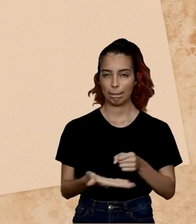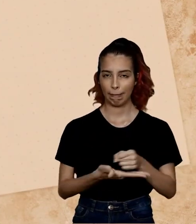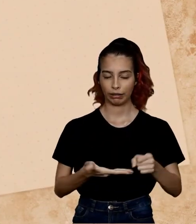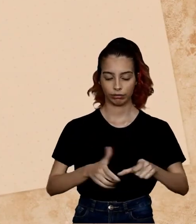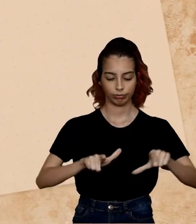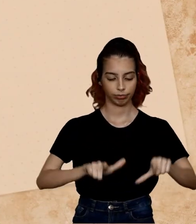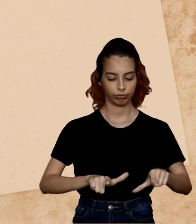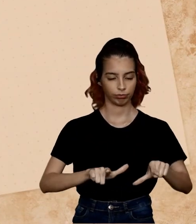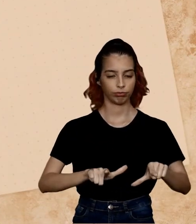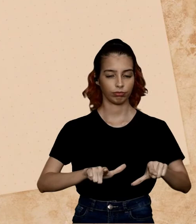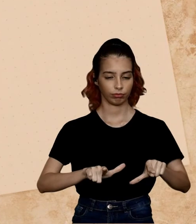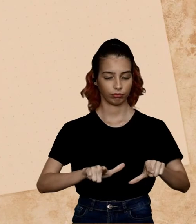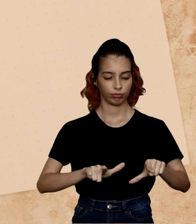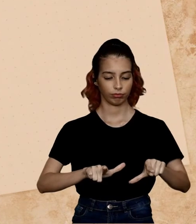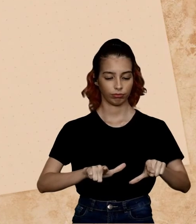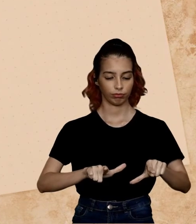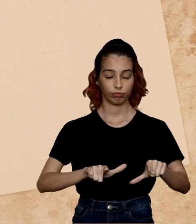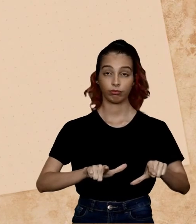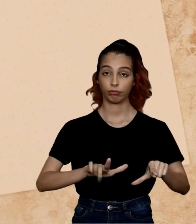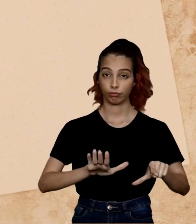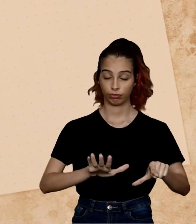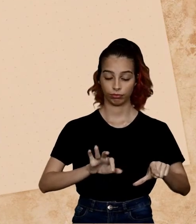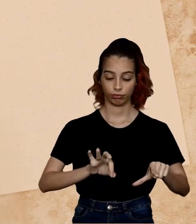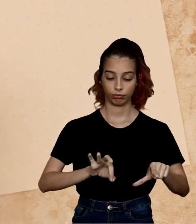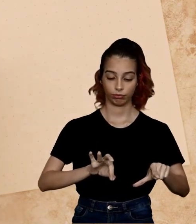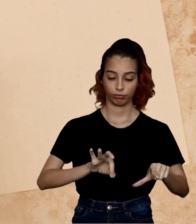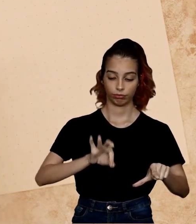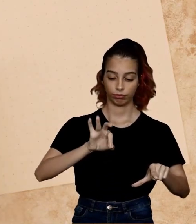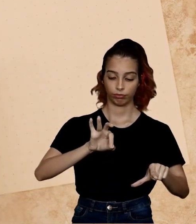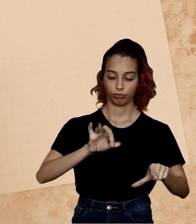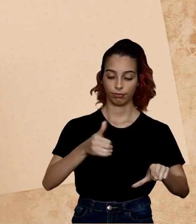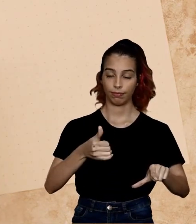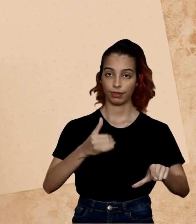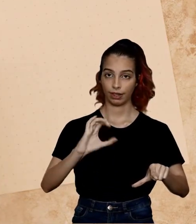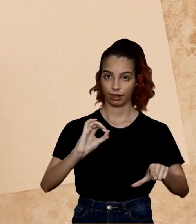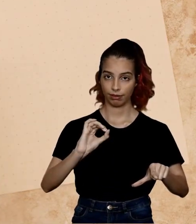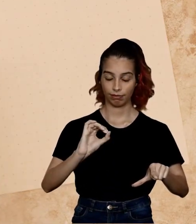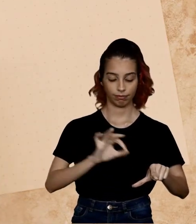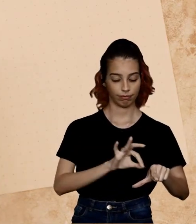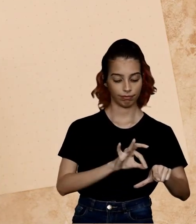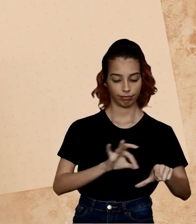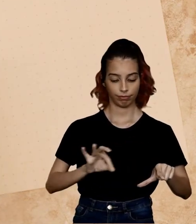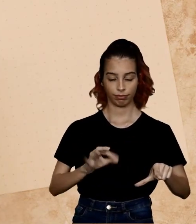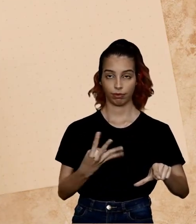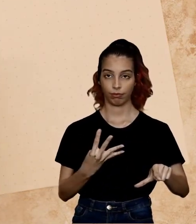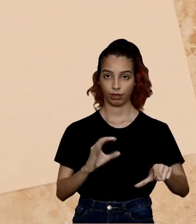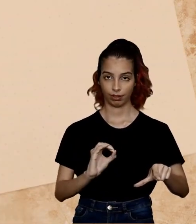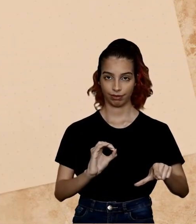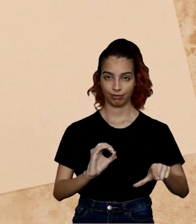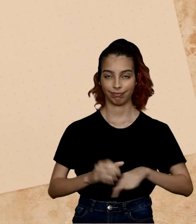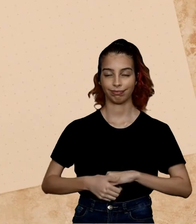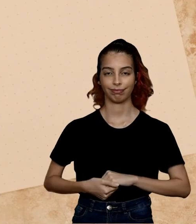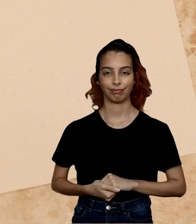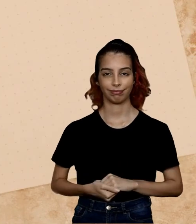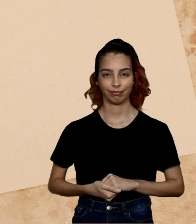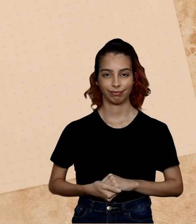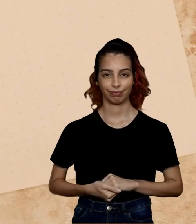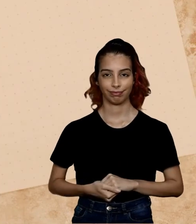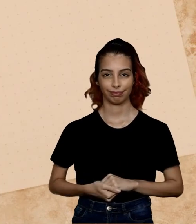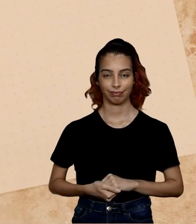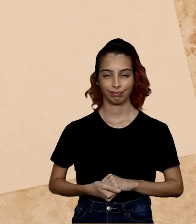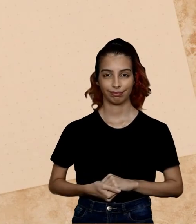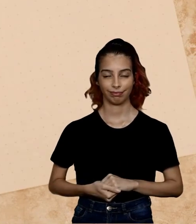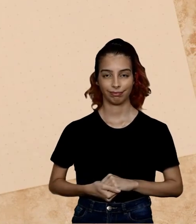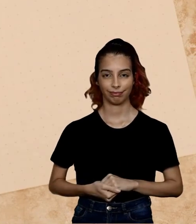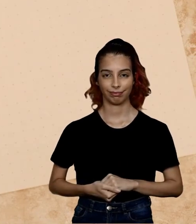10 por 1, 2, 3, 4, 40. Meu fundo um